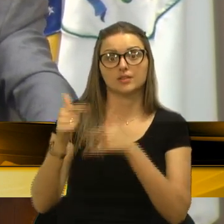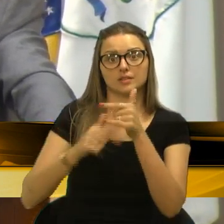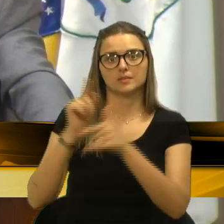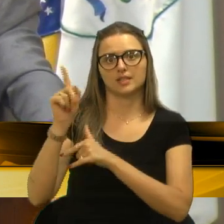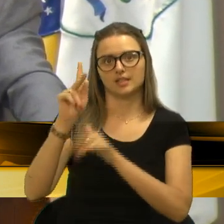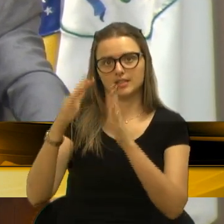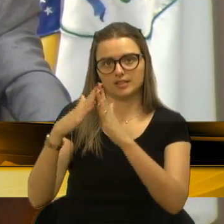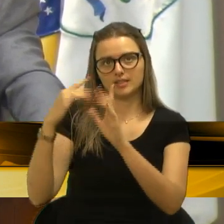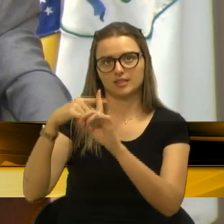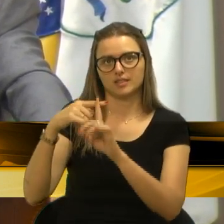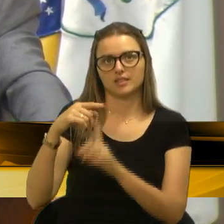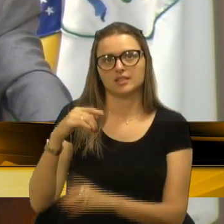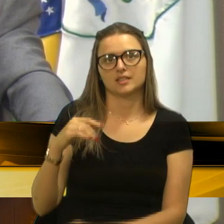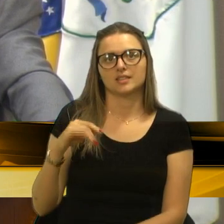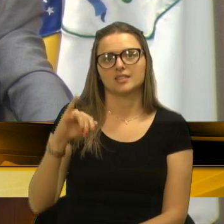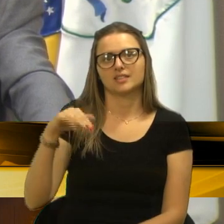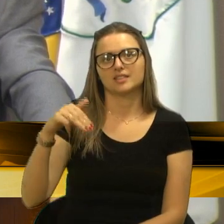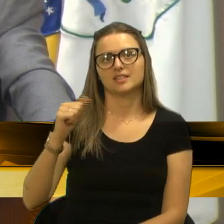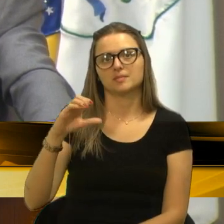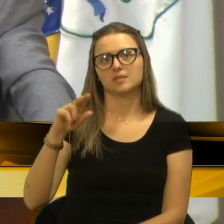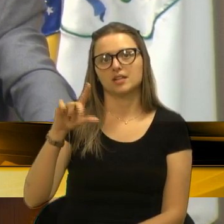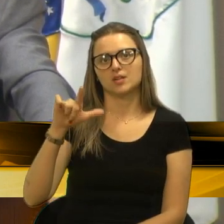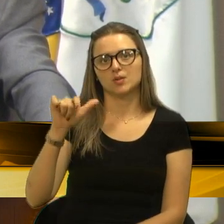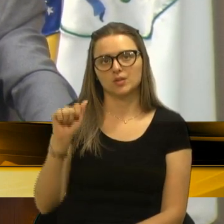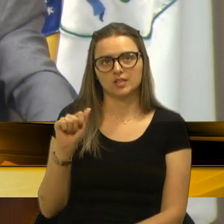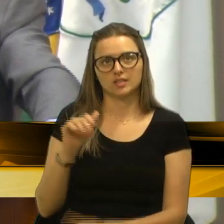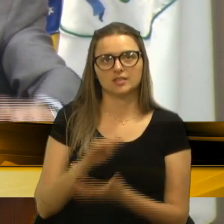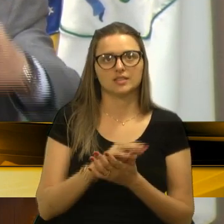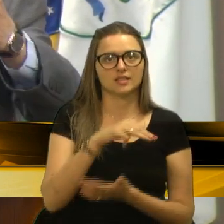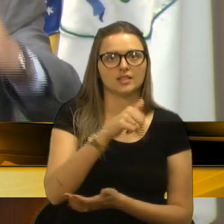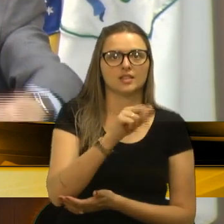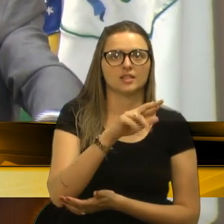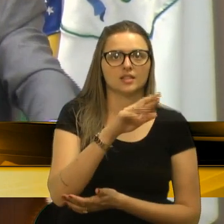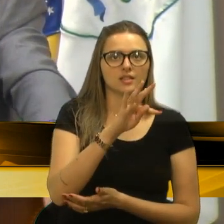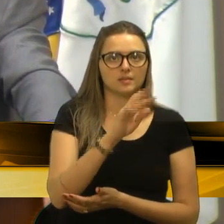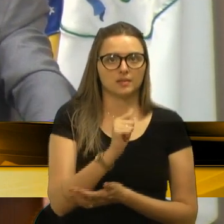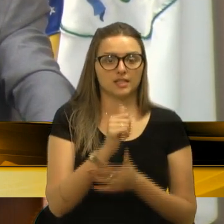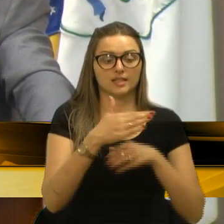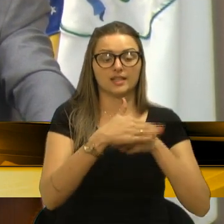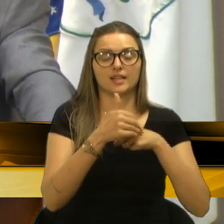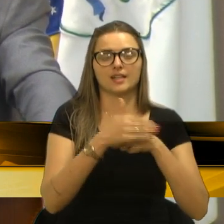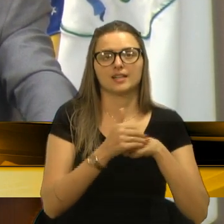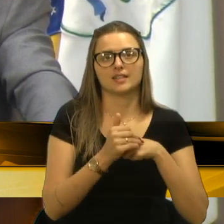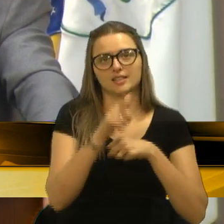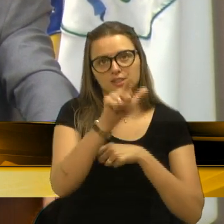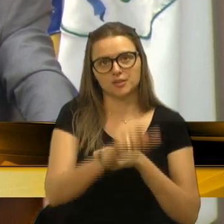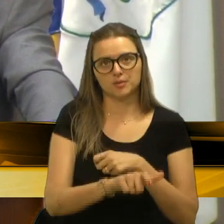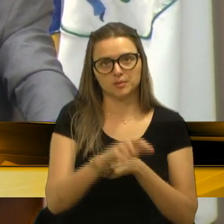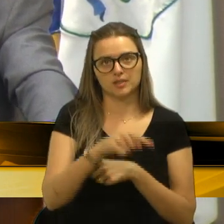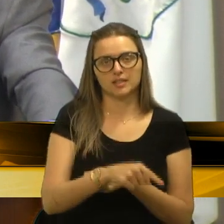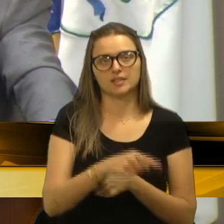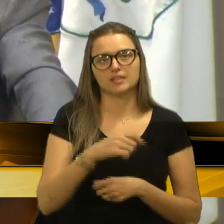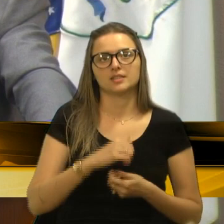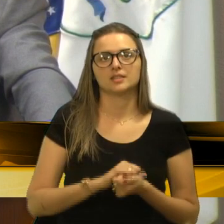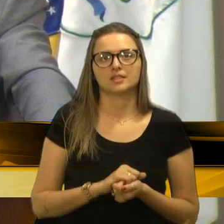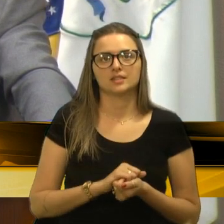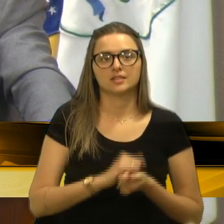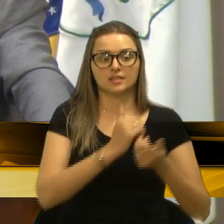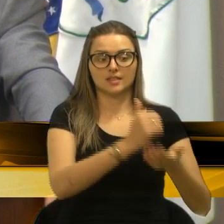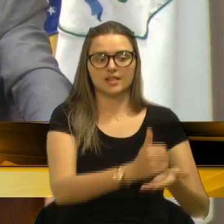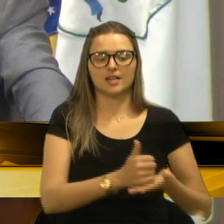foi a Marta, nosso carinho, a Marta que nos alcançou